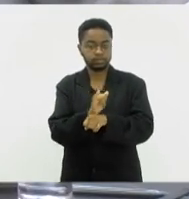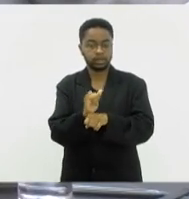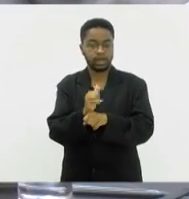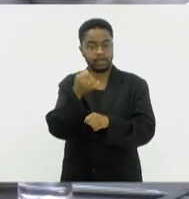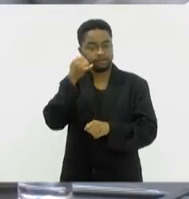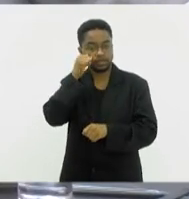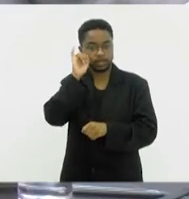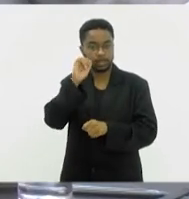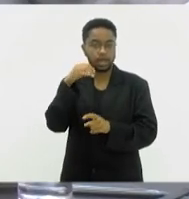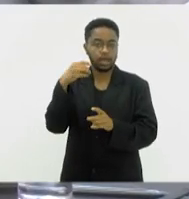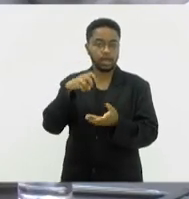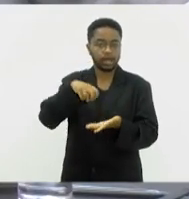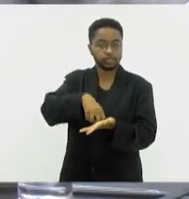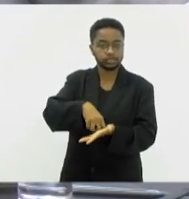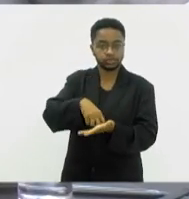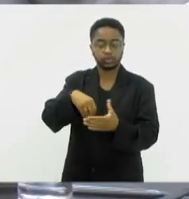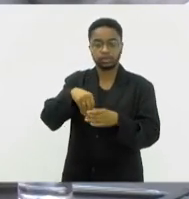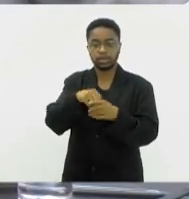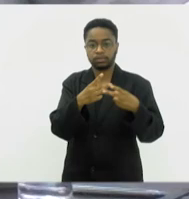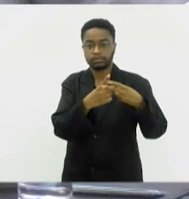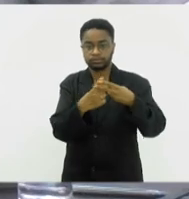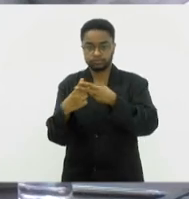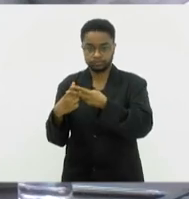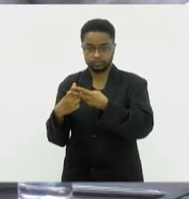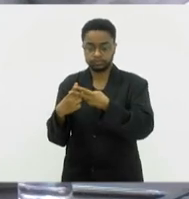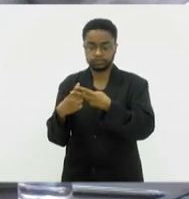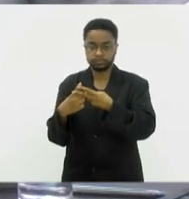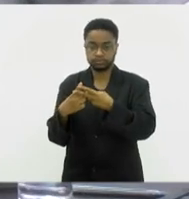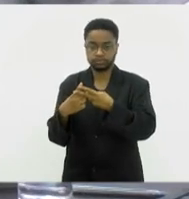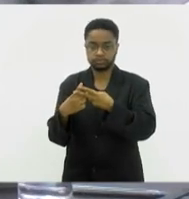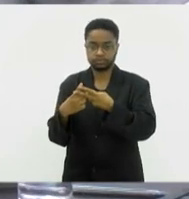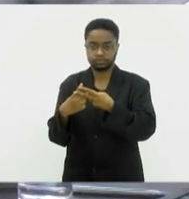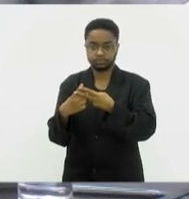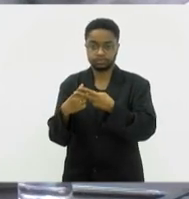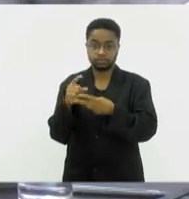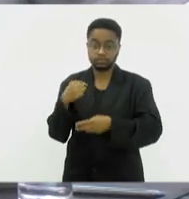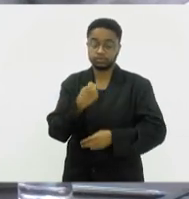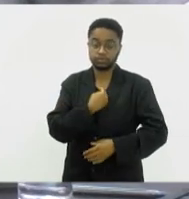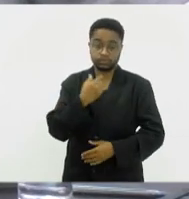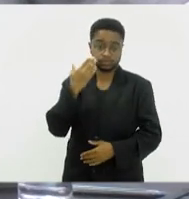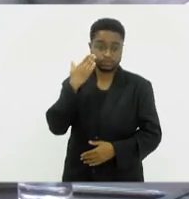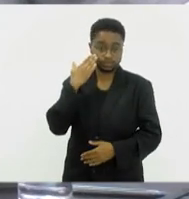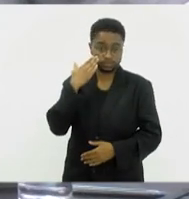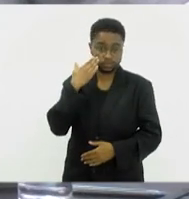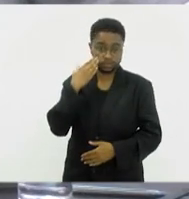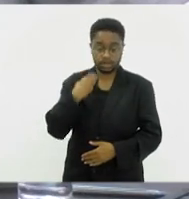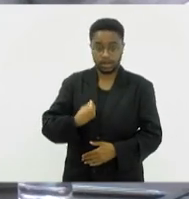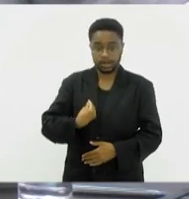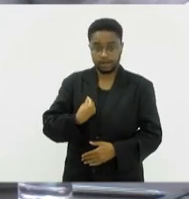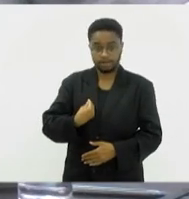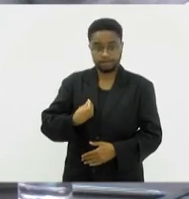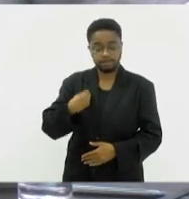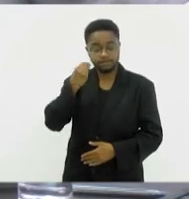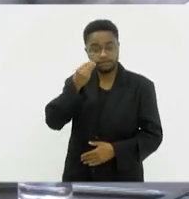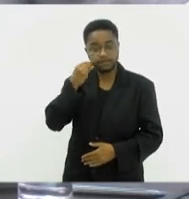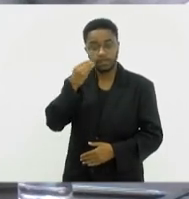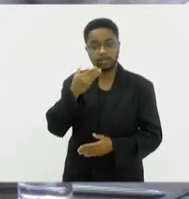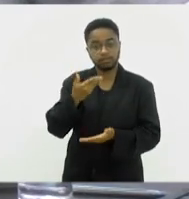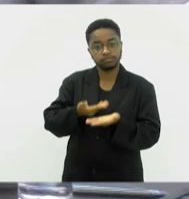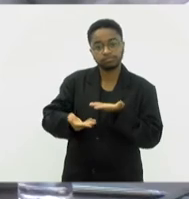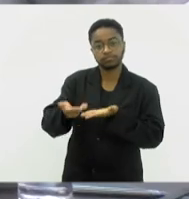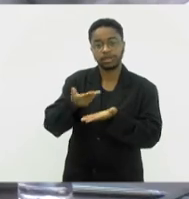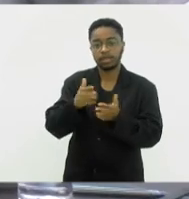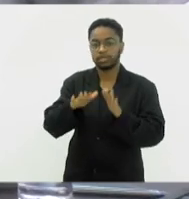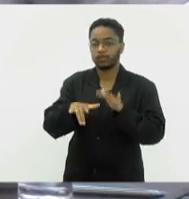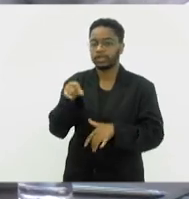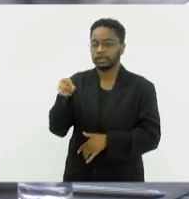atuação no interior do cárcere das unidades prisionais, todos sabem que o convívio, e talvez o senhor Ivelton seja o que mais